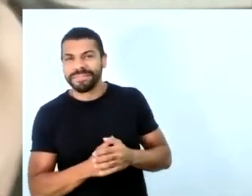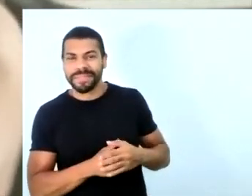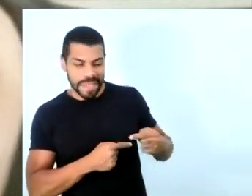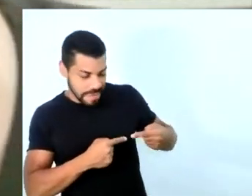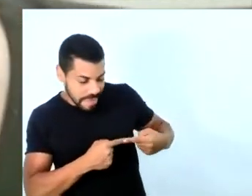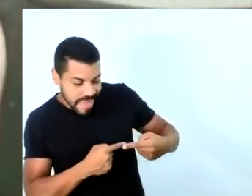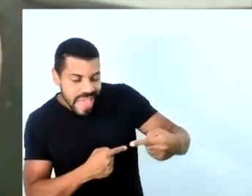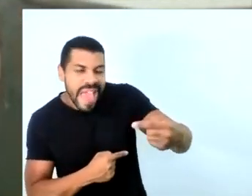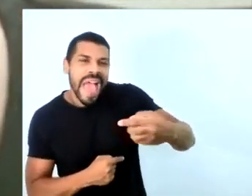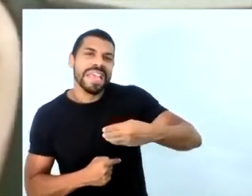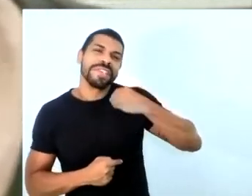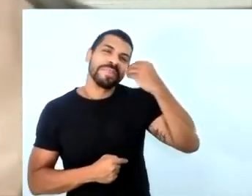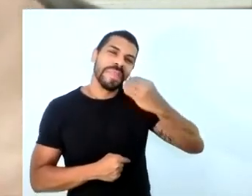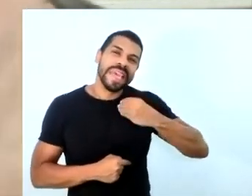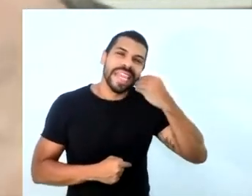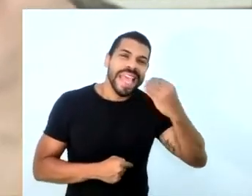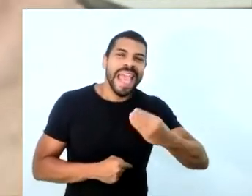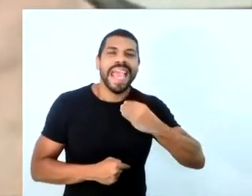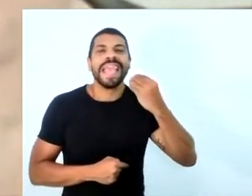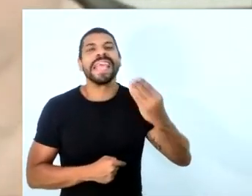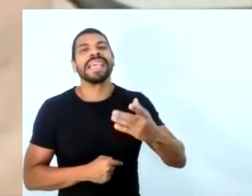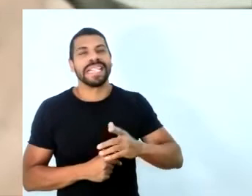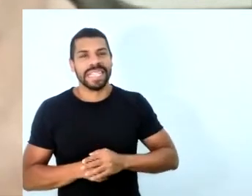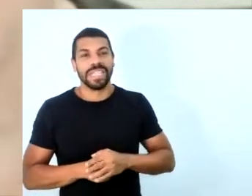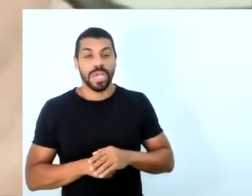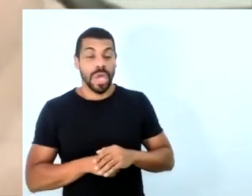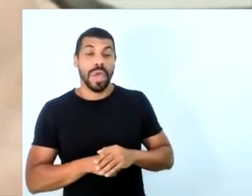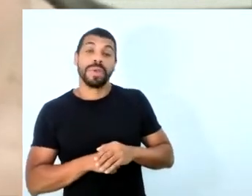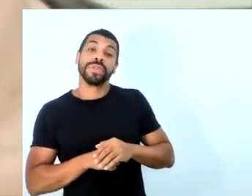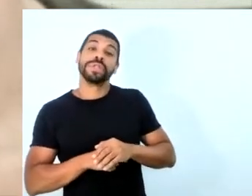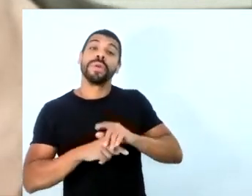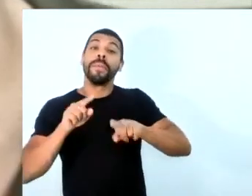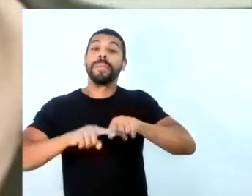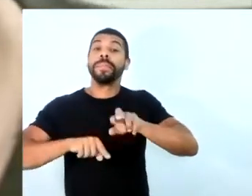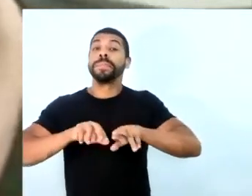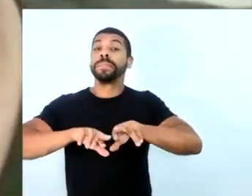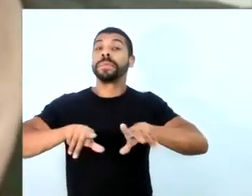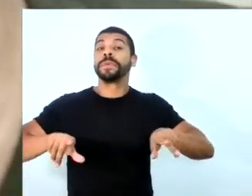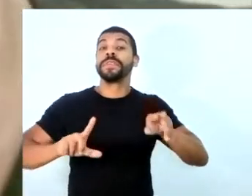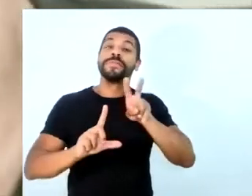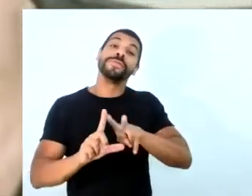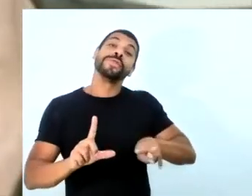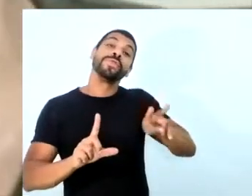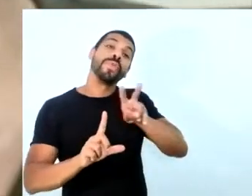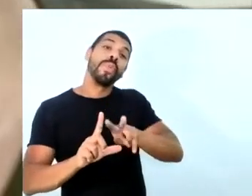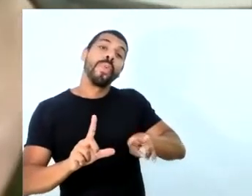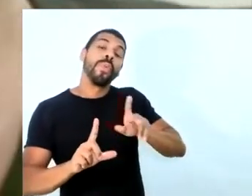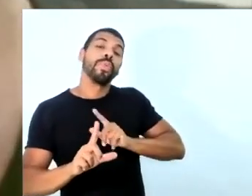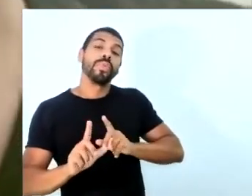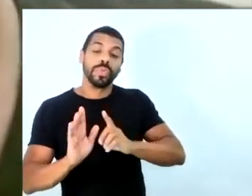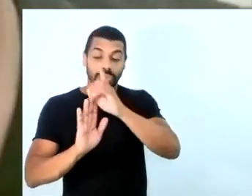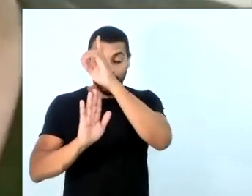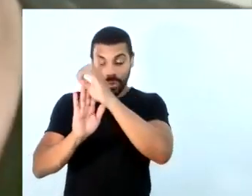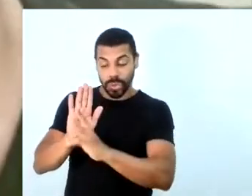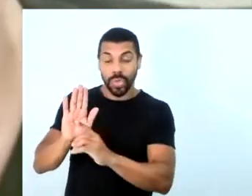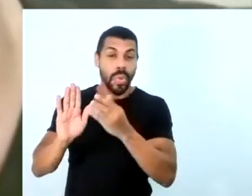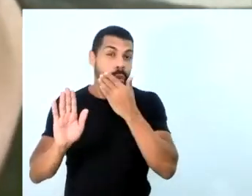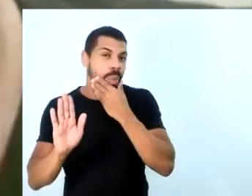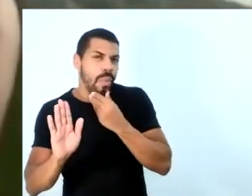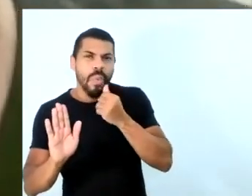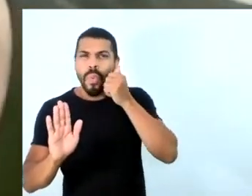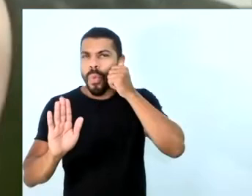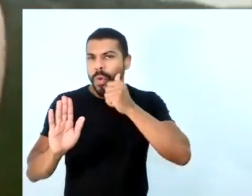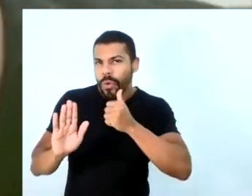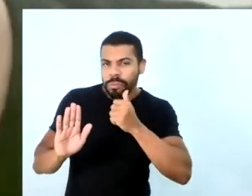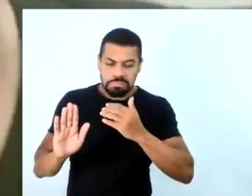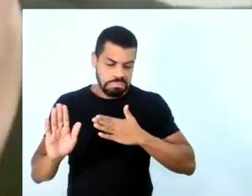vive, apesar de, acho que hoje a visão sobre a produção audiovisual, ela já desglamorizou muito a figura do diretor ou da diretora, o